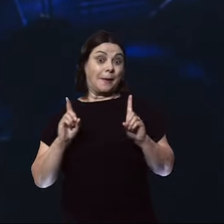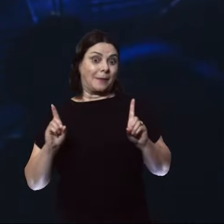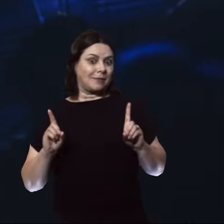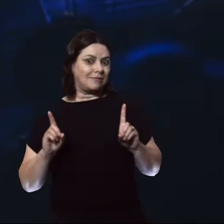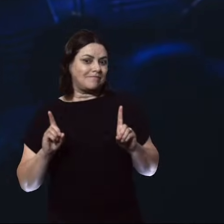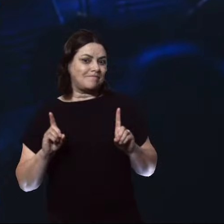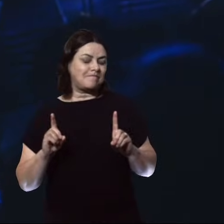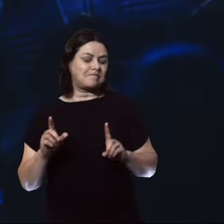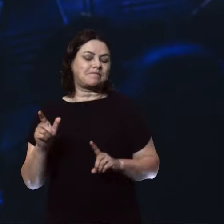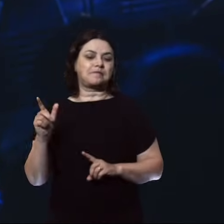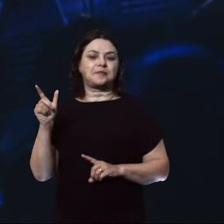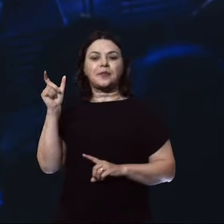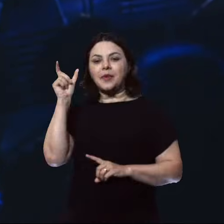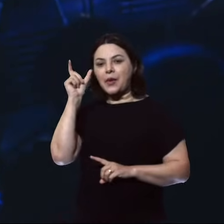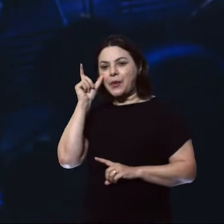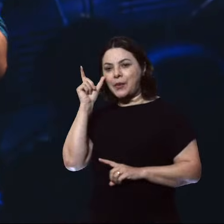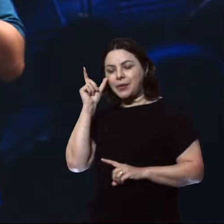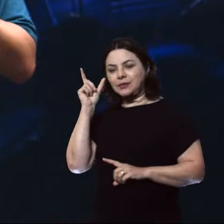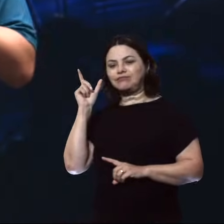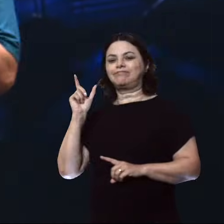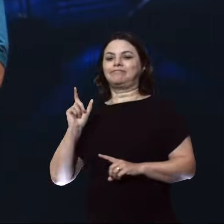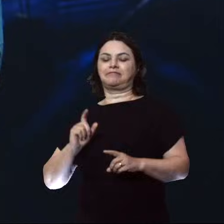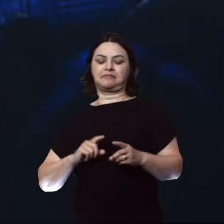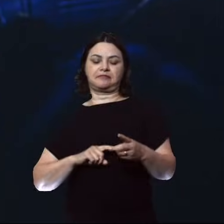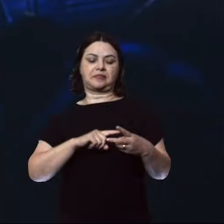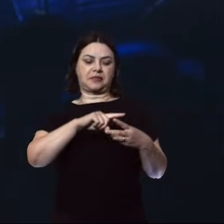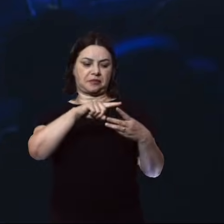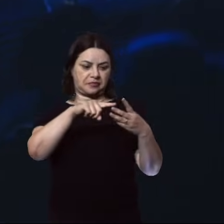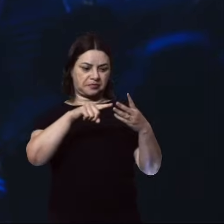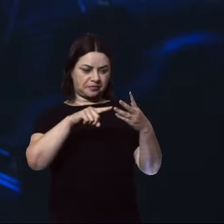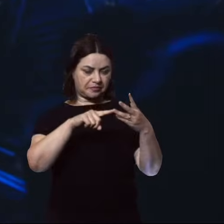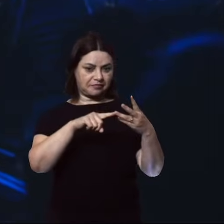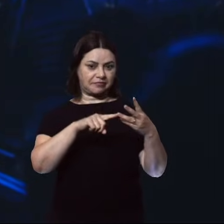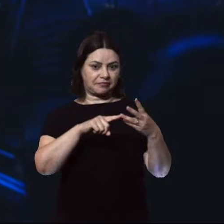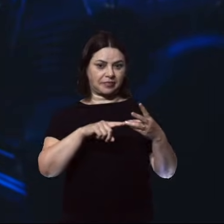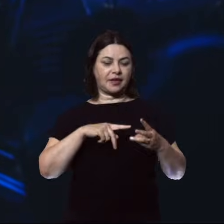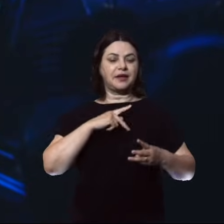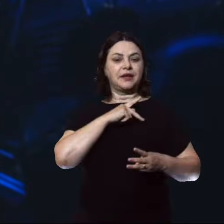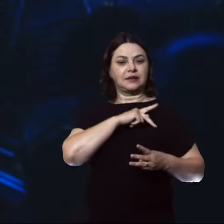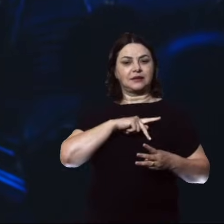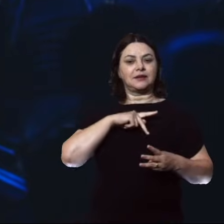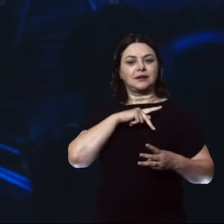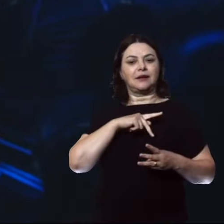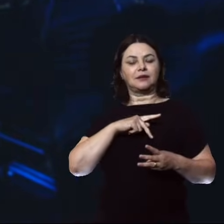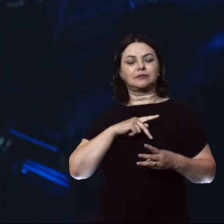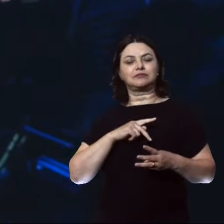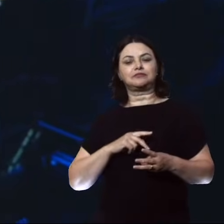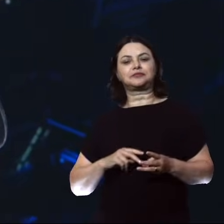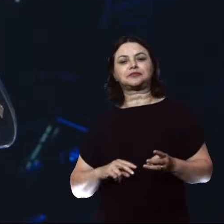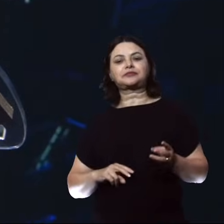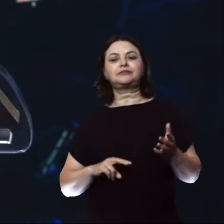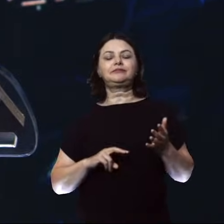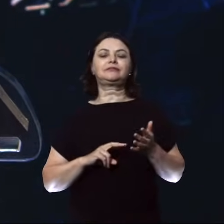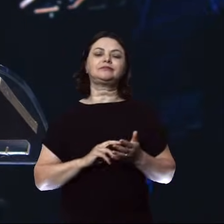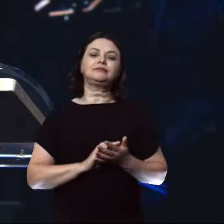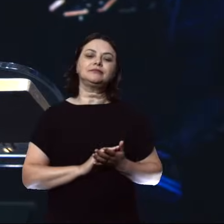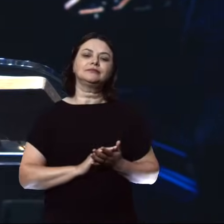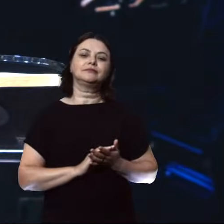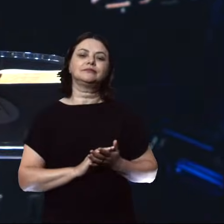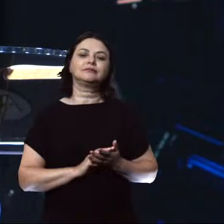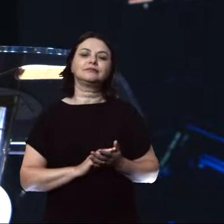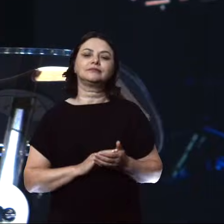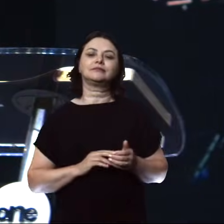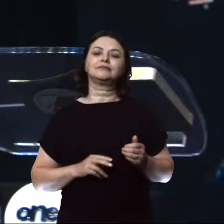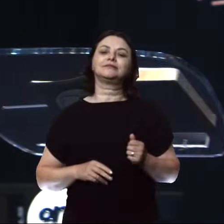tenha esmorecido o fogo. Mas sabe, aqui a linguagem de Paulo é muito específica. E o verbo que ele usa em grego, eu não sou louco de